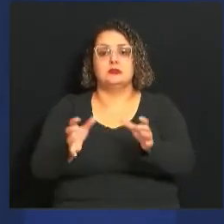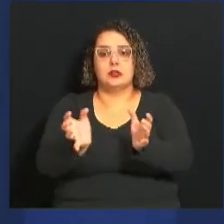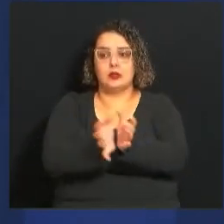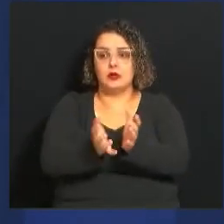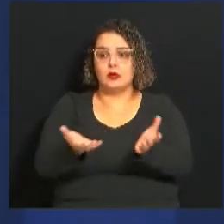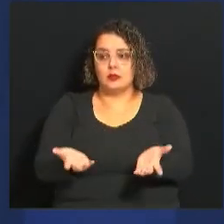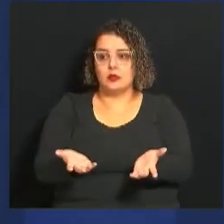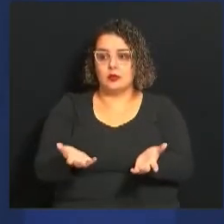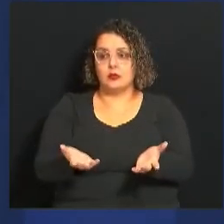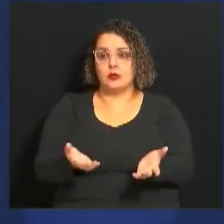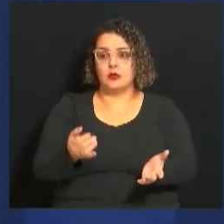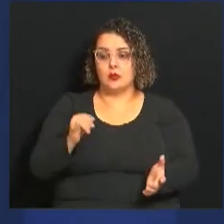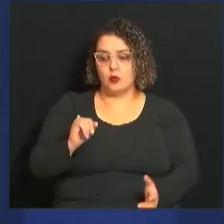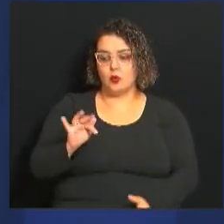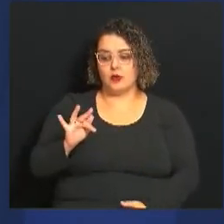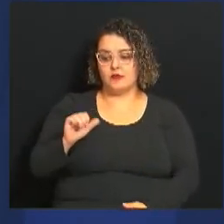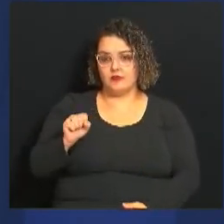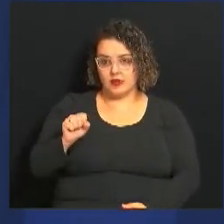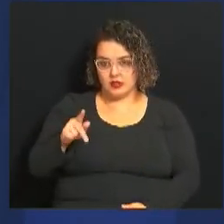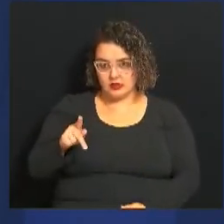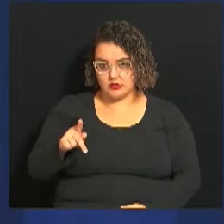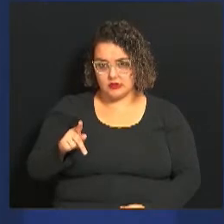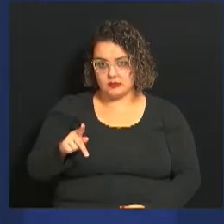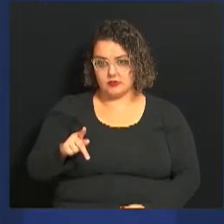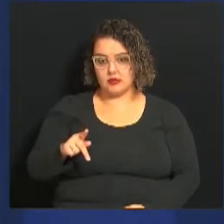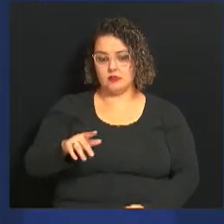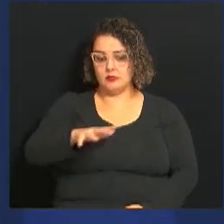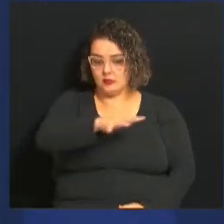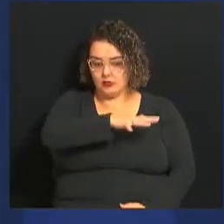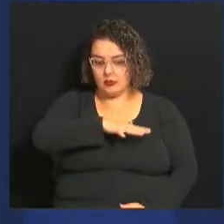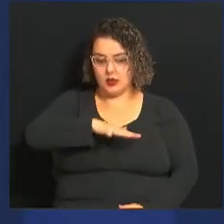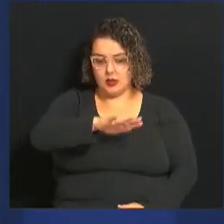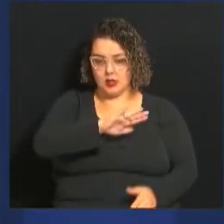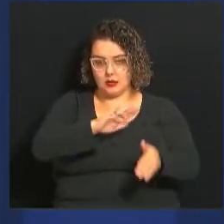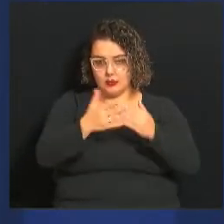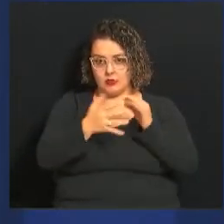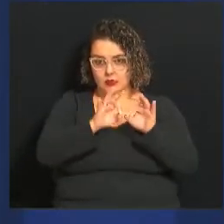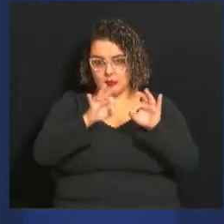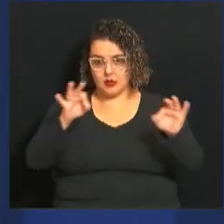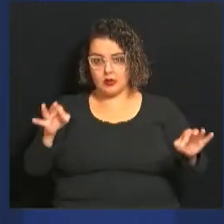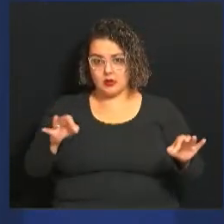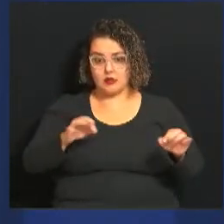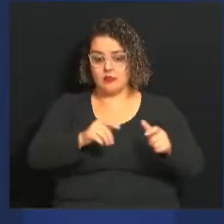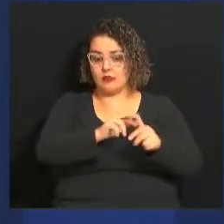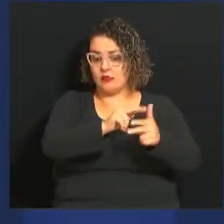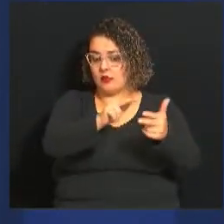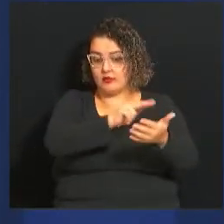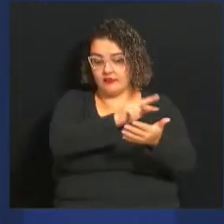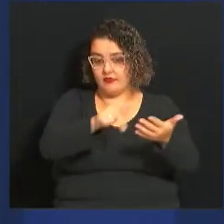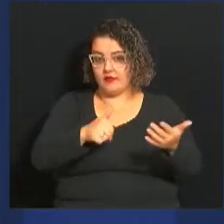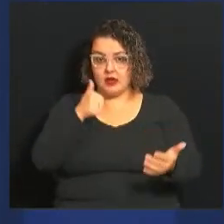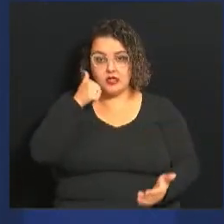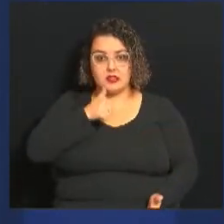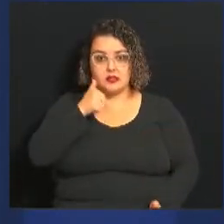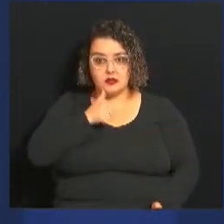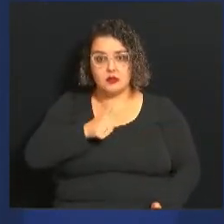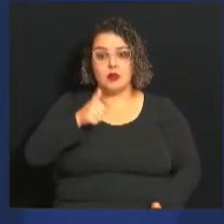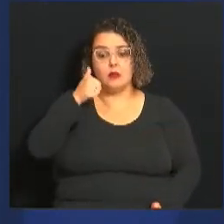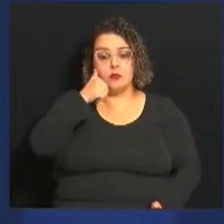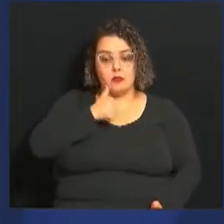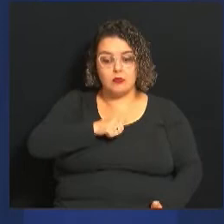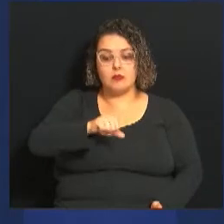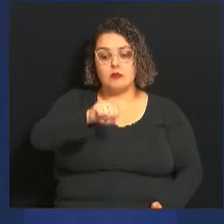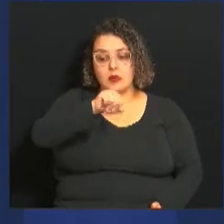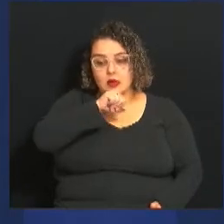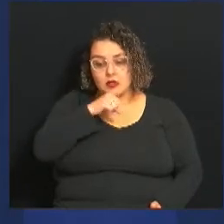o IFISP está numa área periférica, né, numa região que tem muita mulher, mãe solo, mulheres negras, que estão